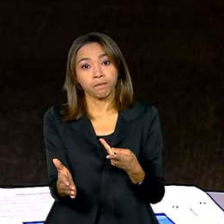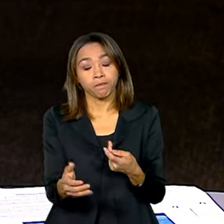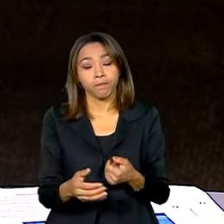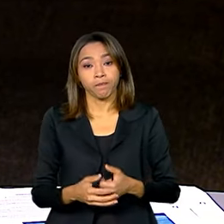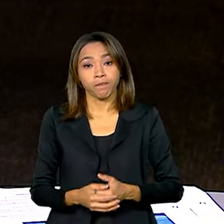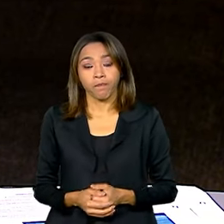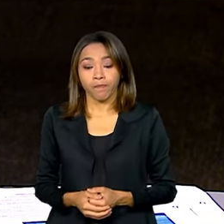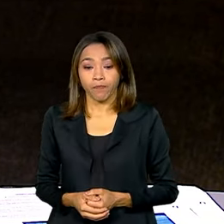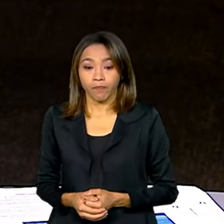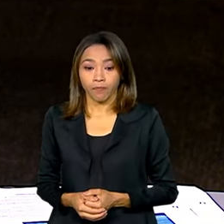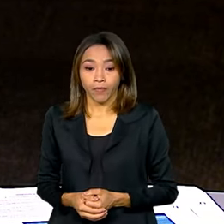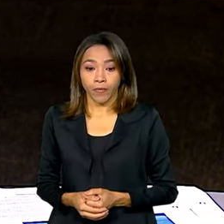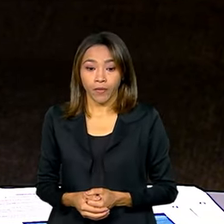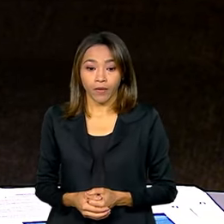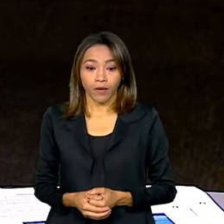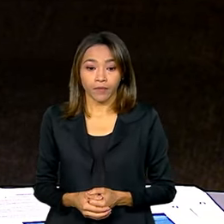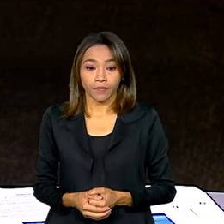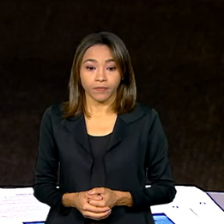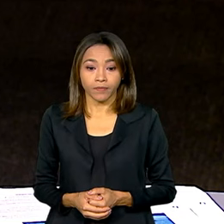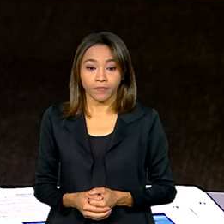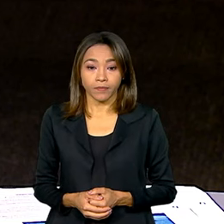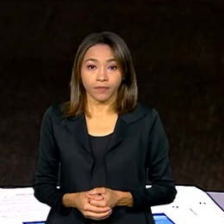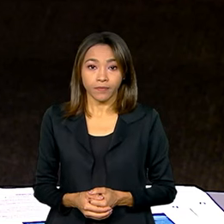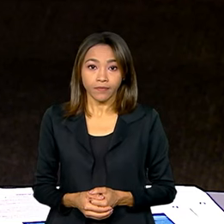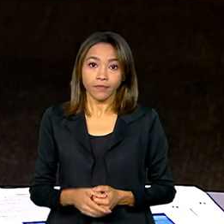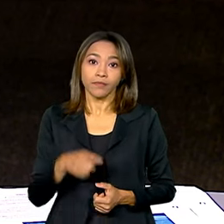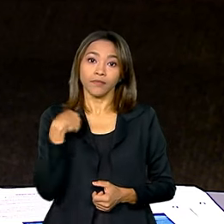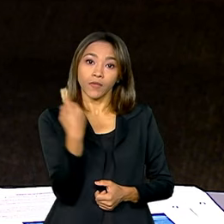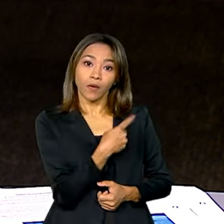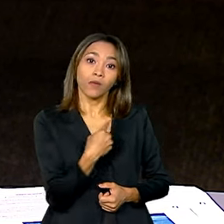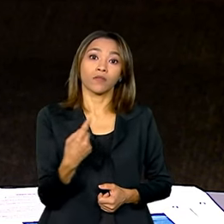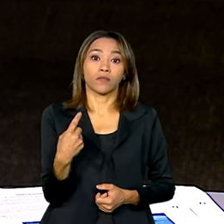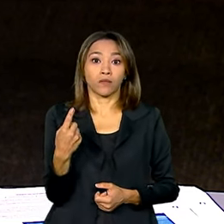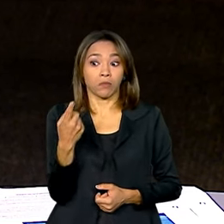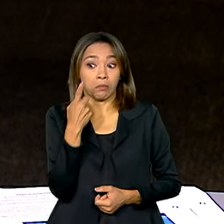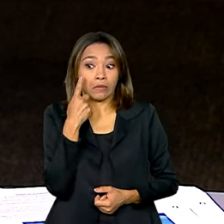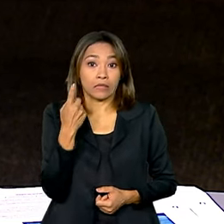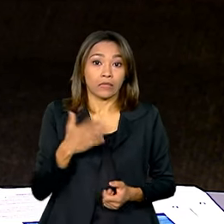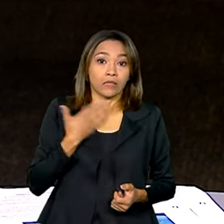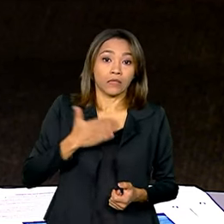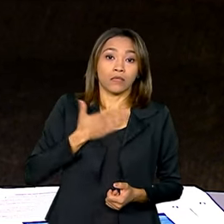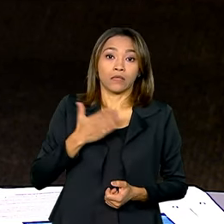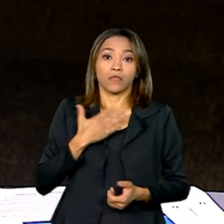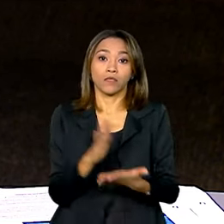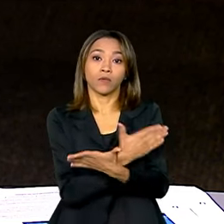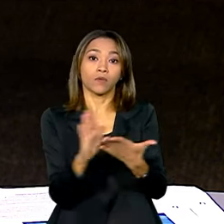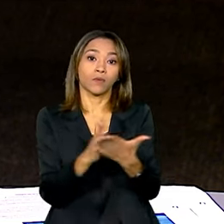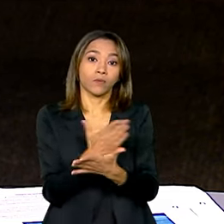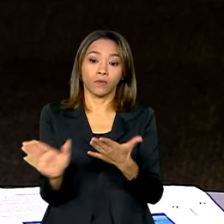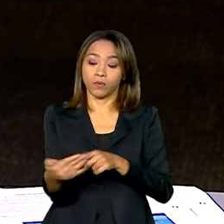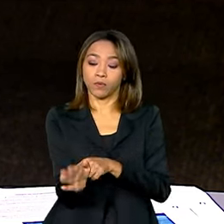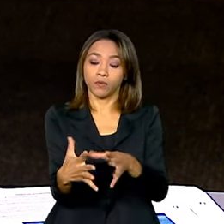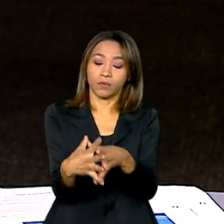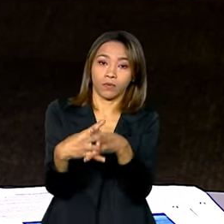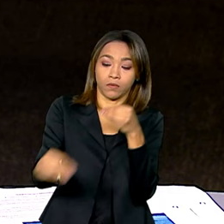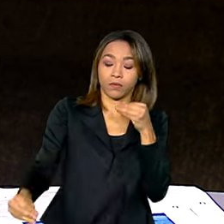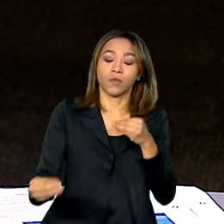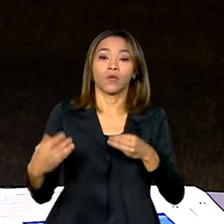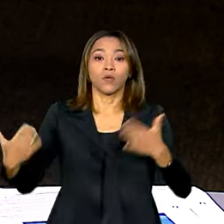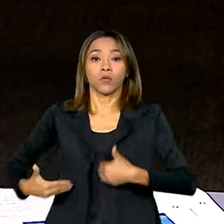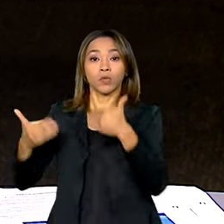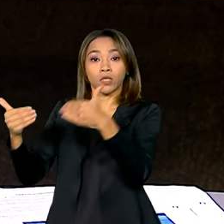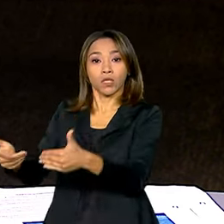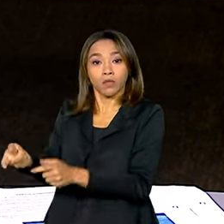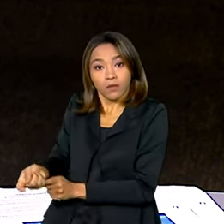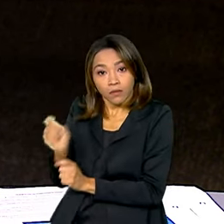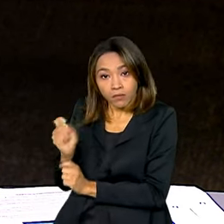possivelmente nós começamos a trabalhar com a hipótese de perder algumas espécies que são importantes. O Ministério da Pesca nesse